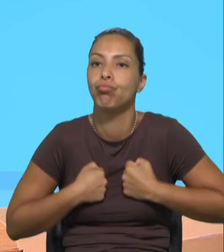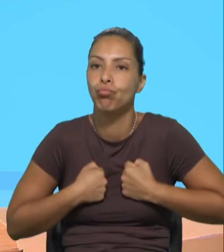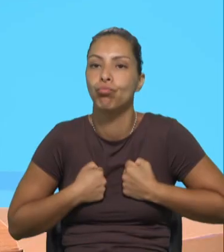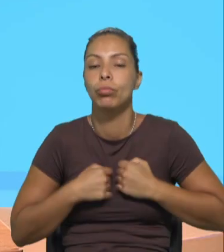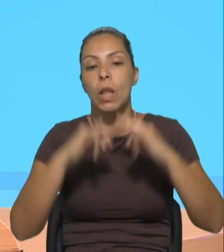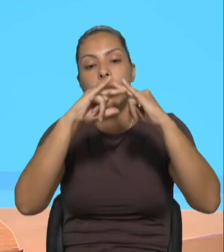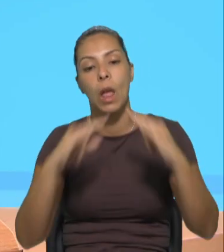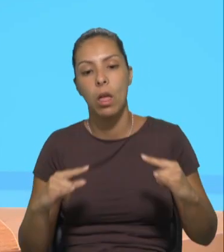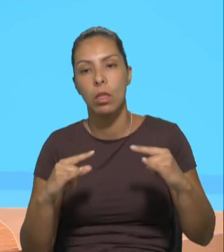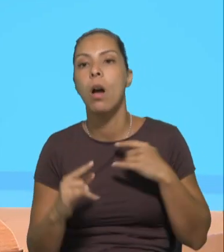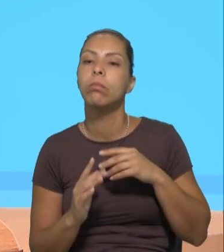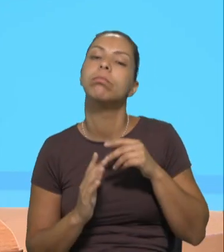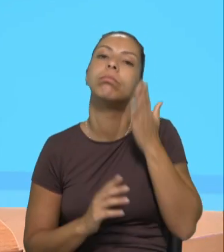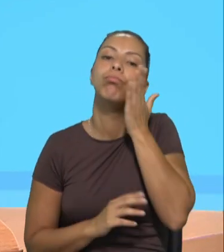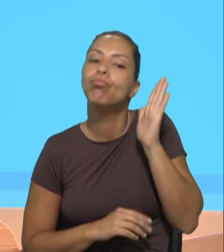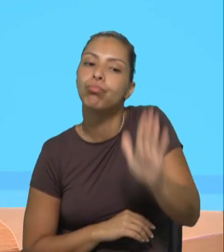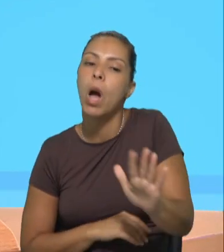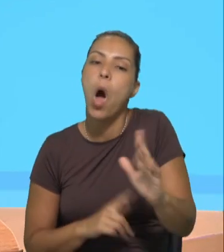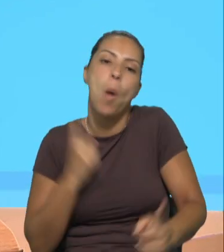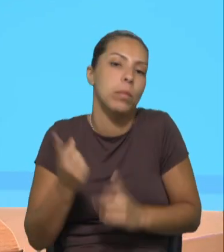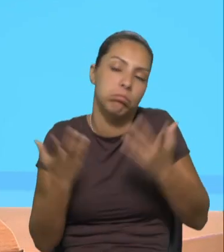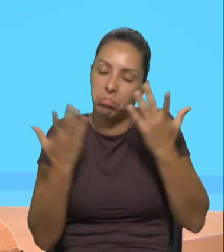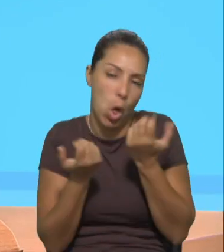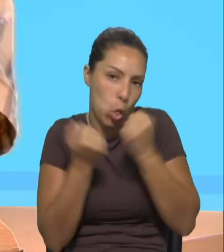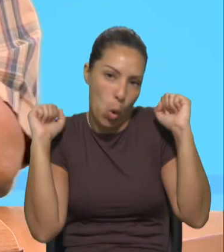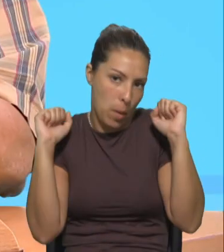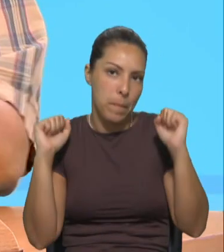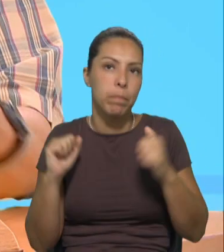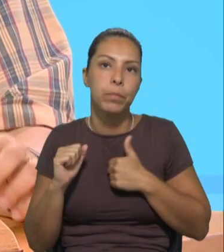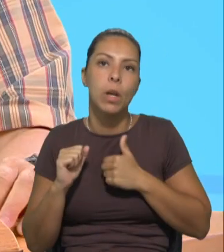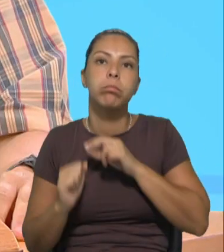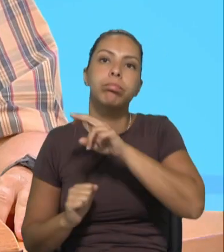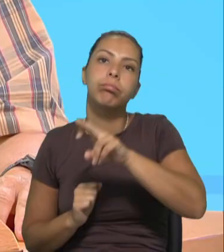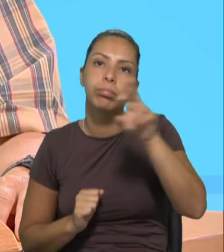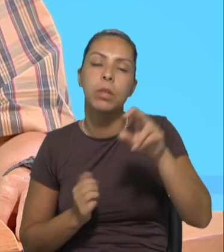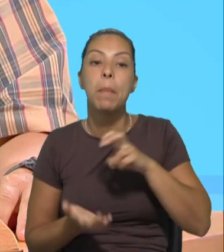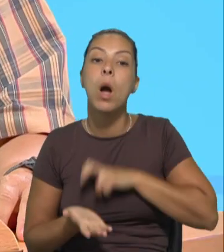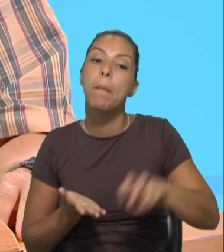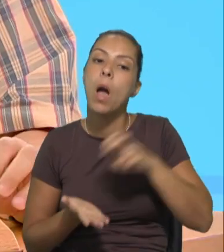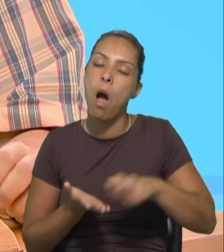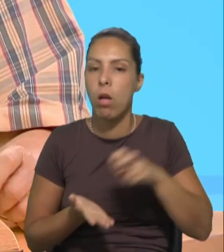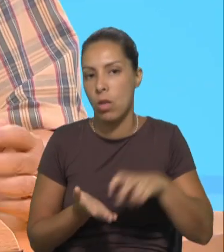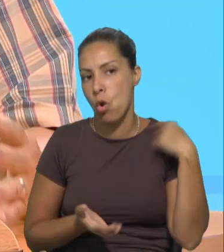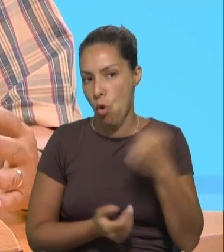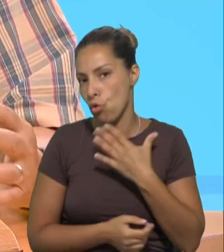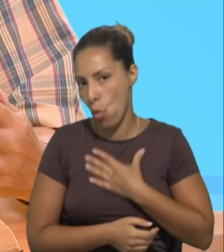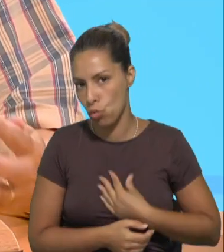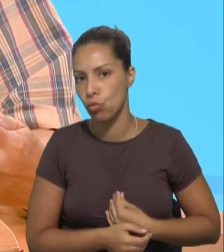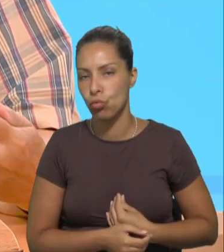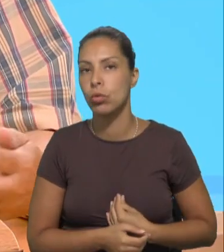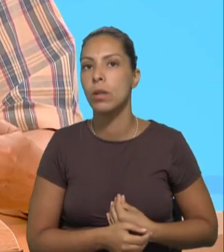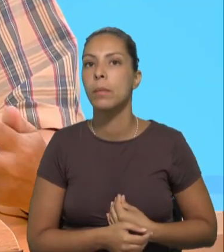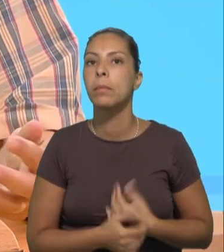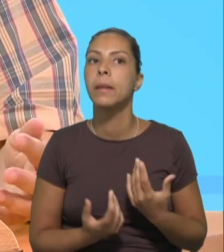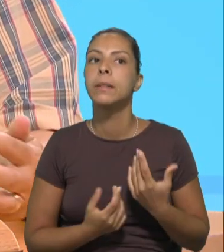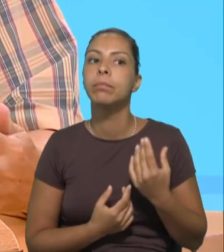para tentar dormir em autonomia e fazer essas experiências. Mas as caminhadas são coisas que nós gostamos muito, e muitas vezes procuramos